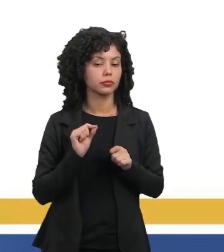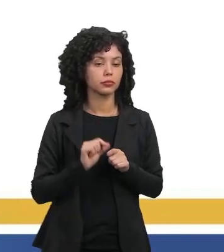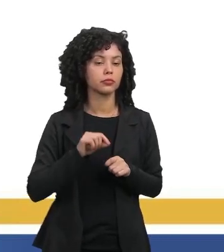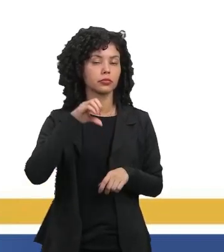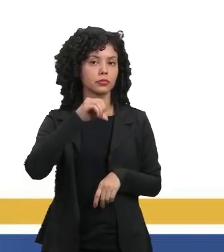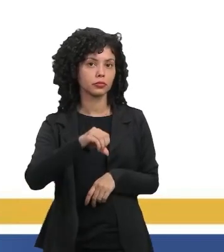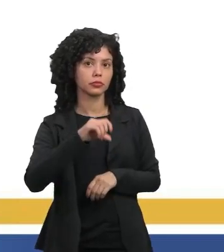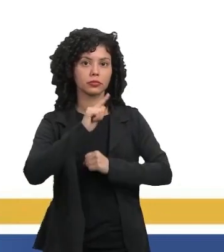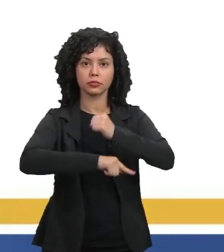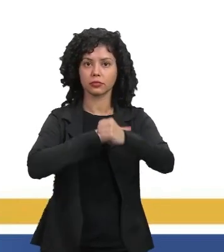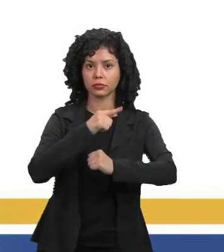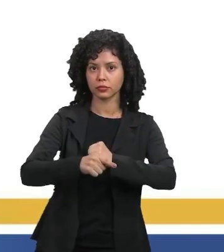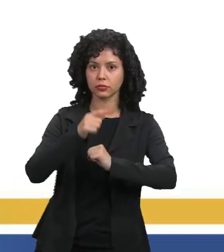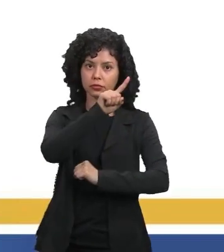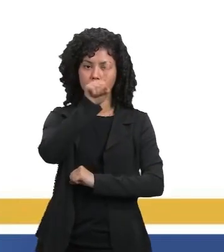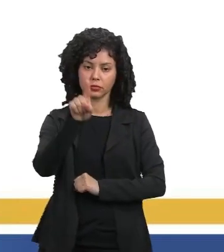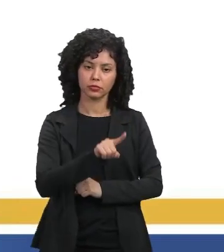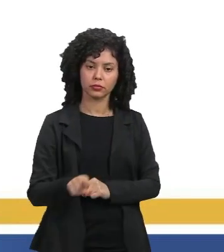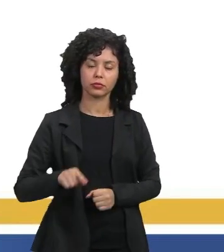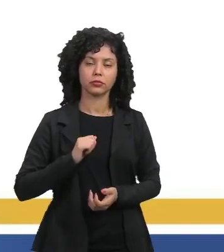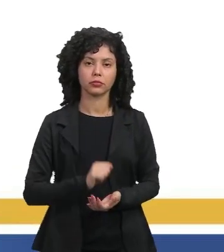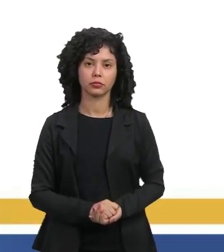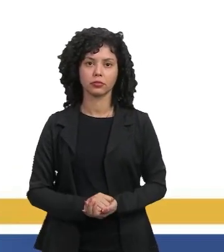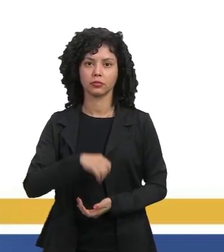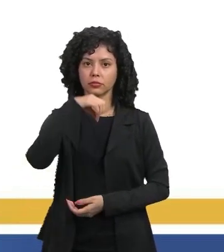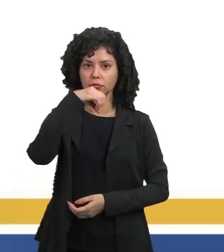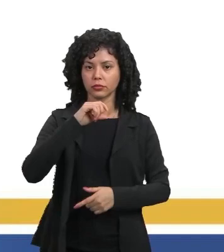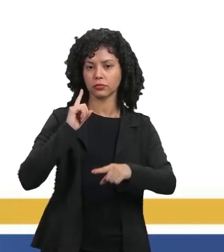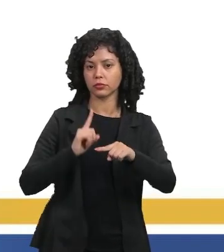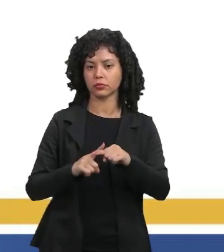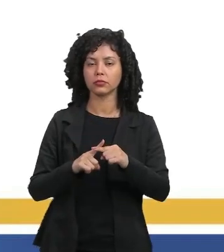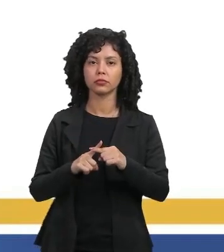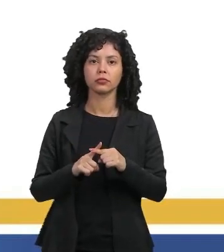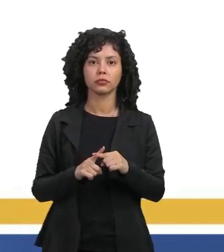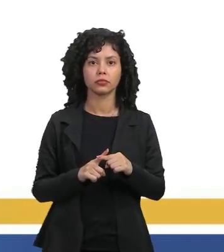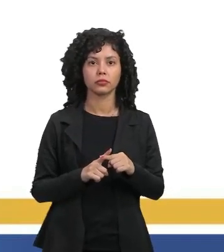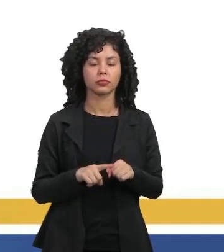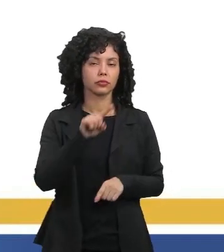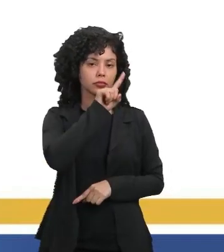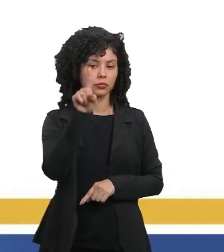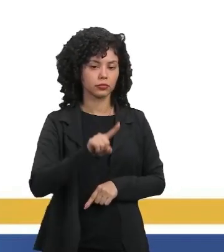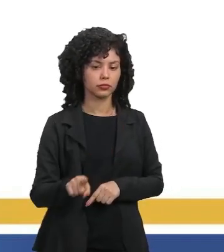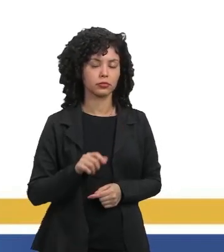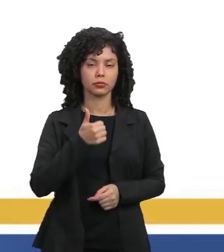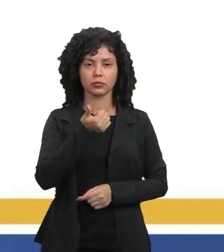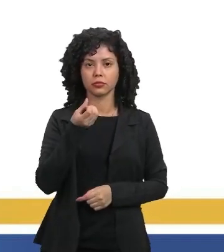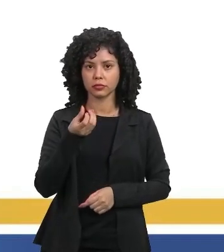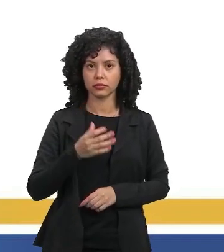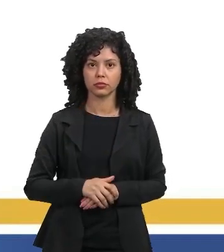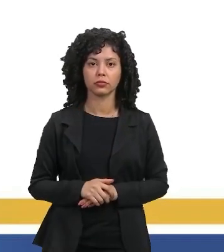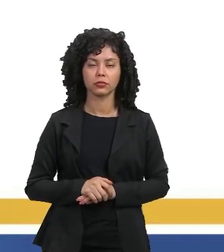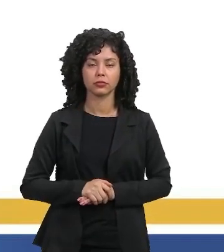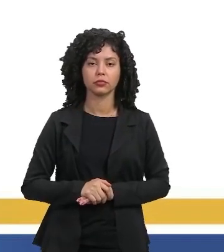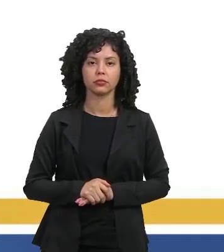9 átomos de Z. Então, 9 vezes Z, 16,